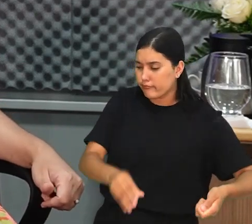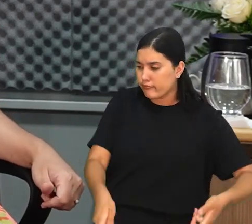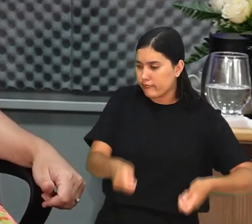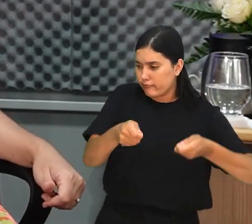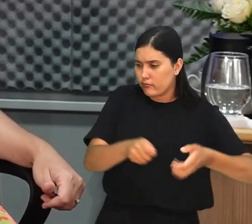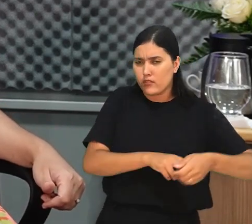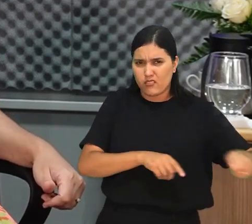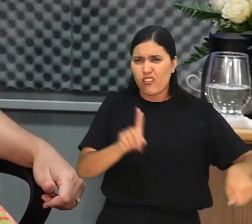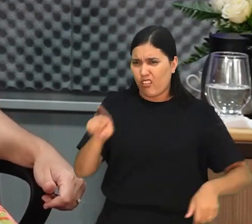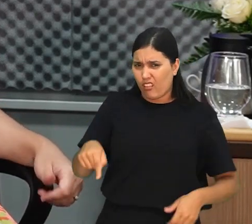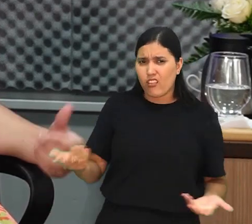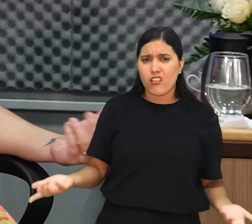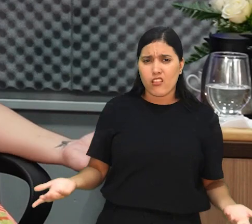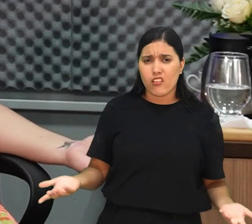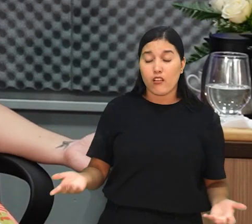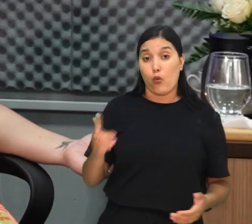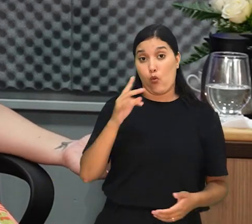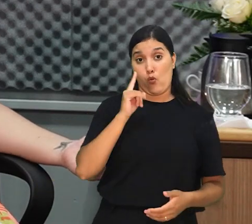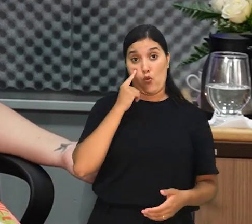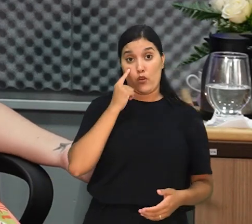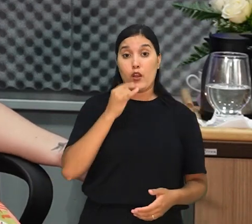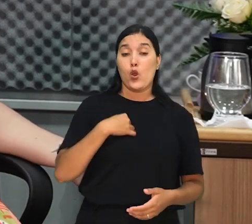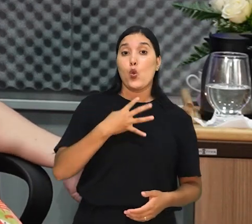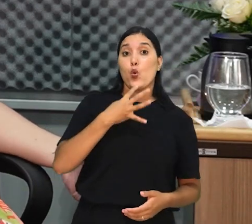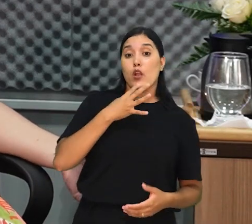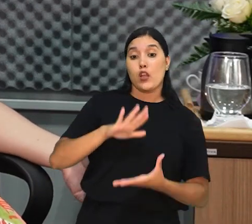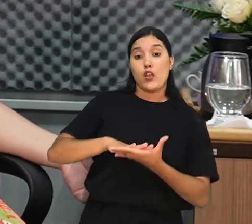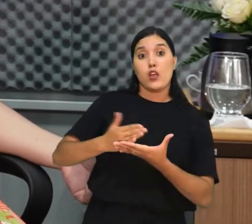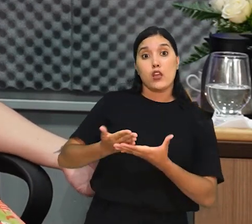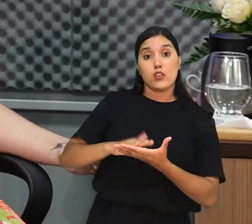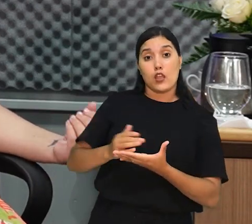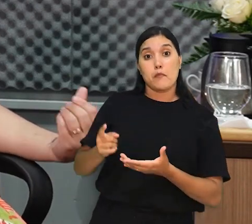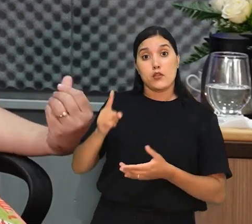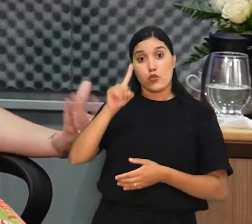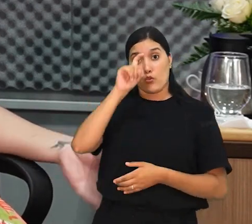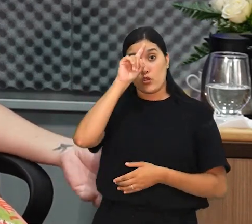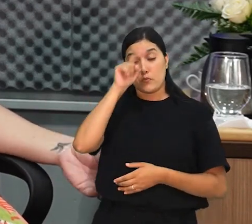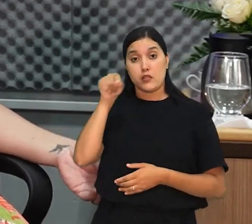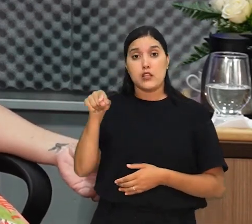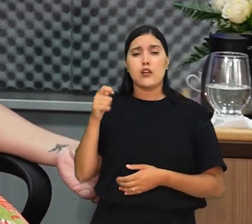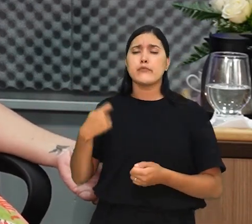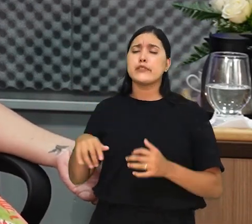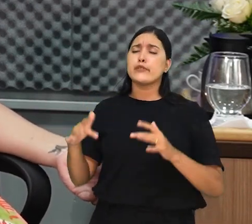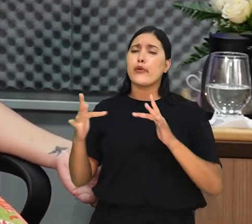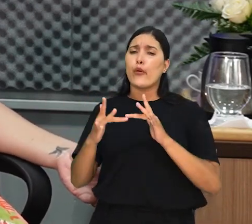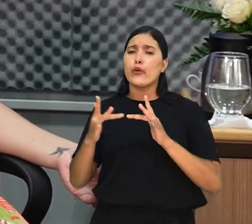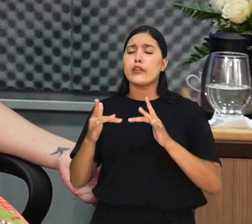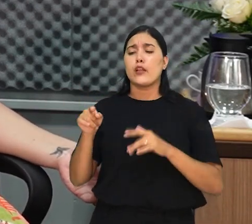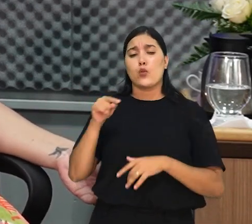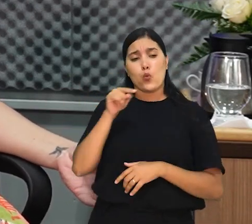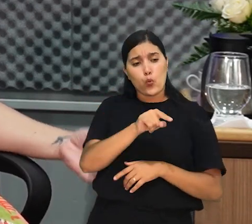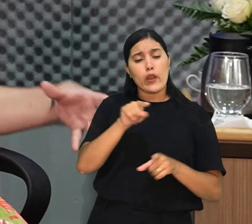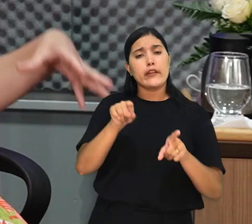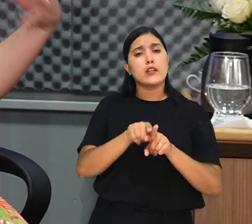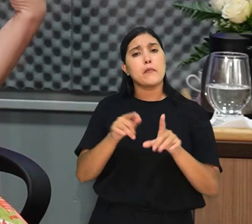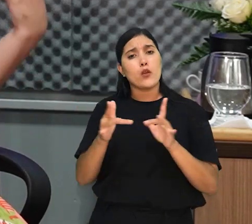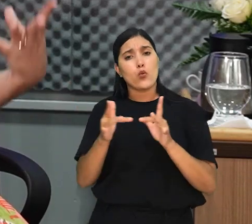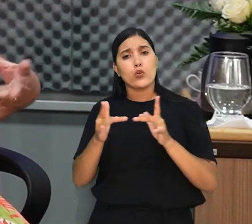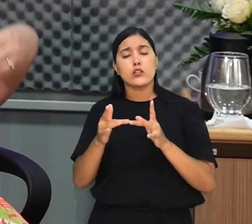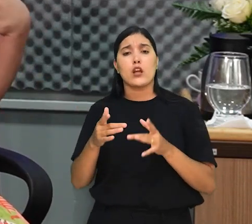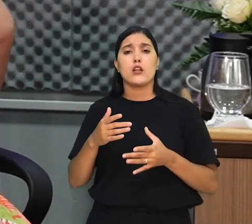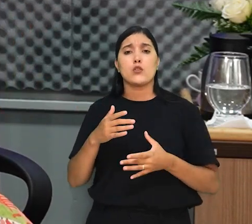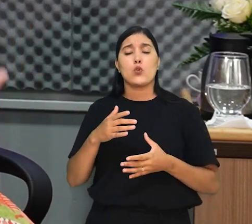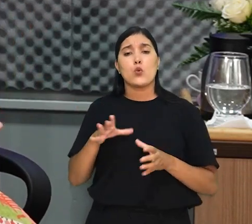o Jota, que eu conheci essa intérprete lá no hospital, que teve que conversar com ele, teve que conversar com a equipe médica para poder fazer